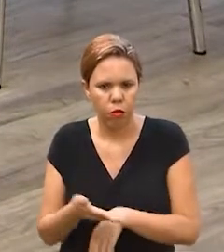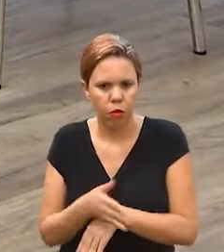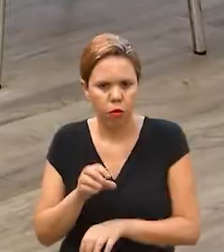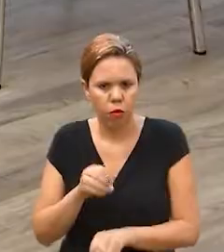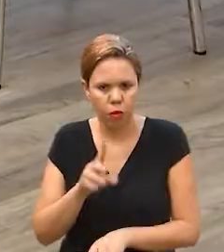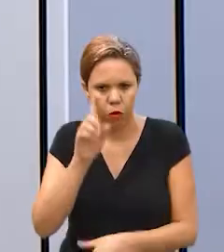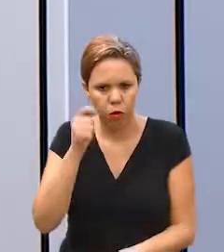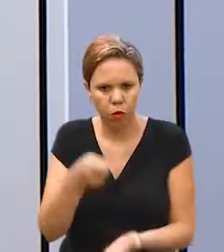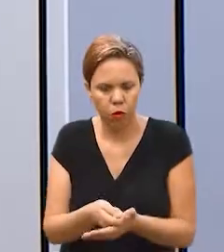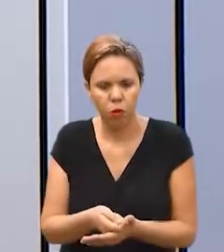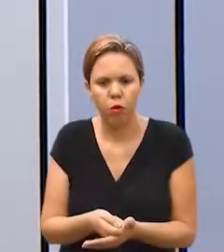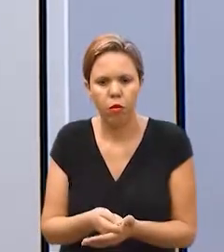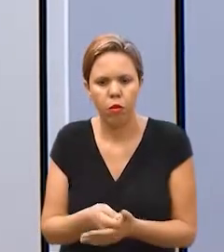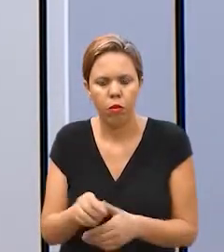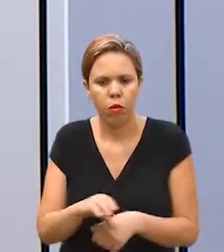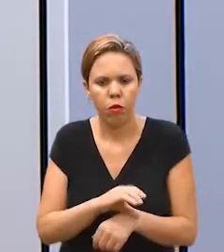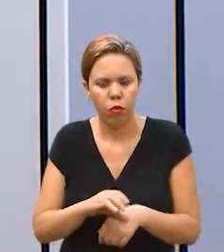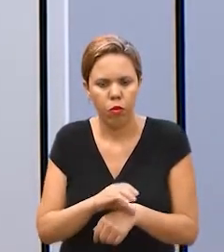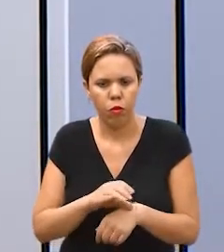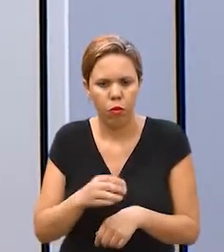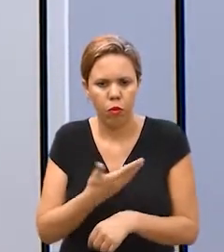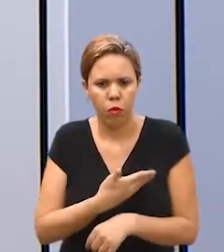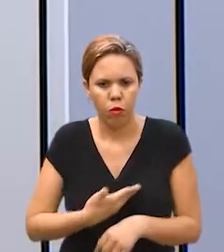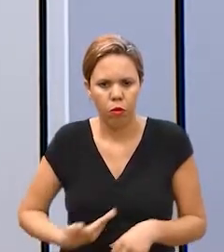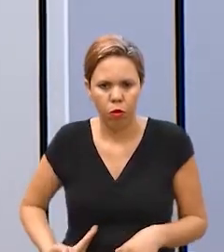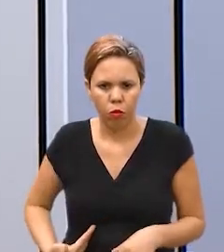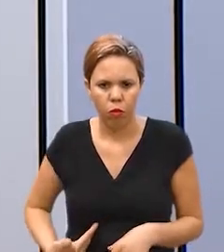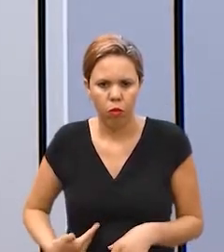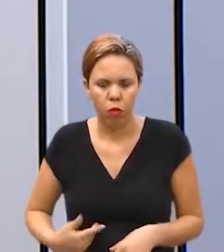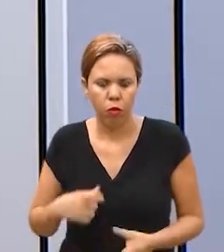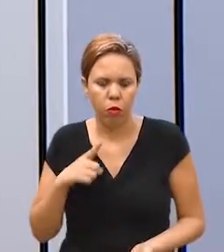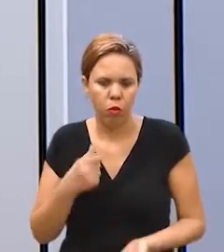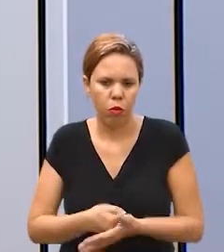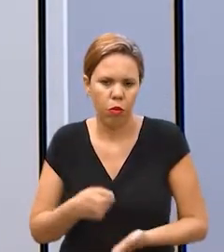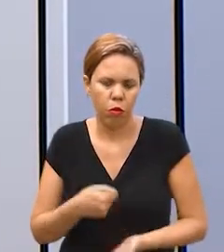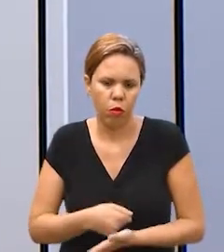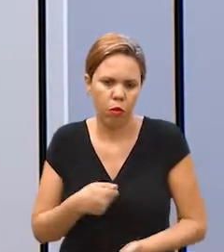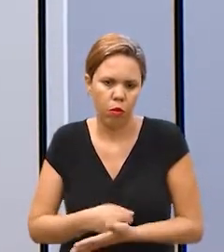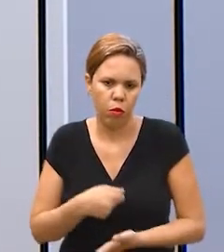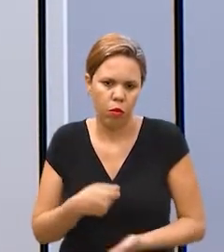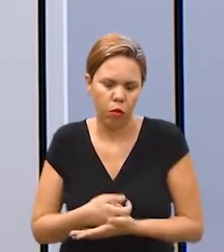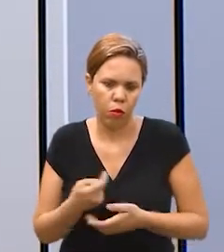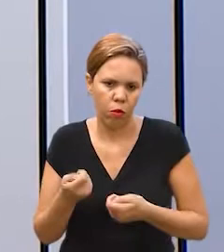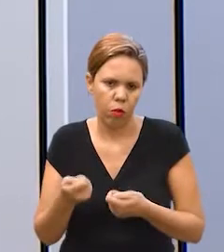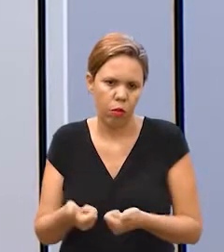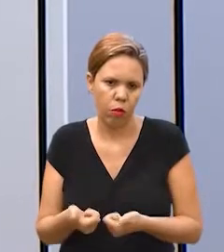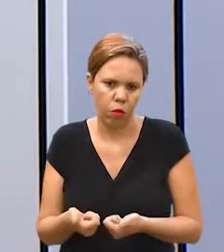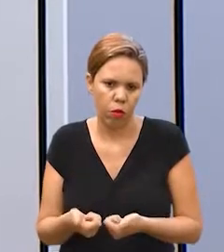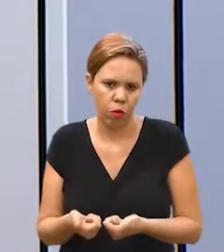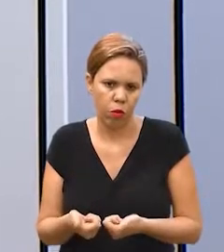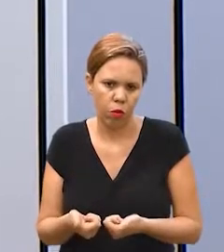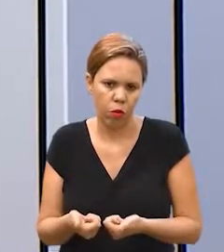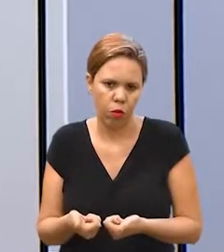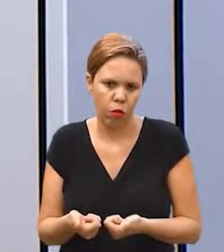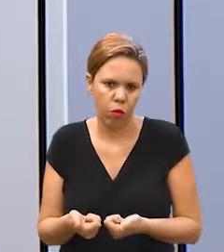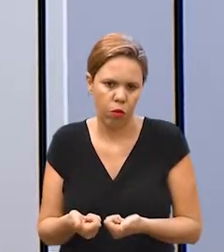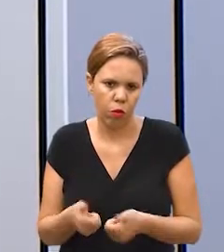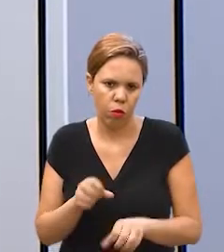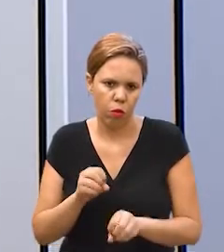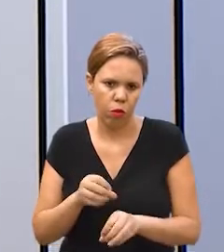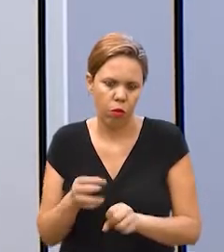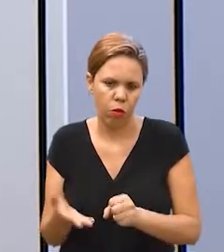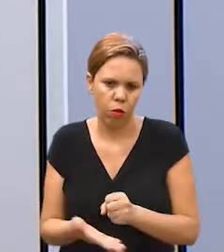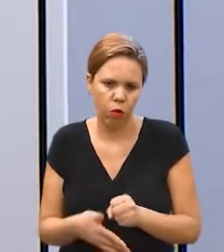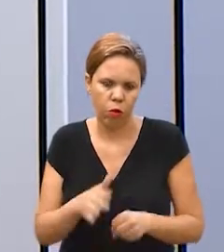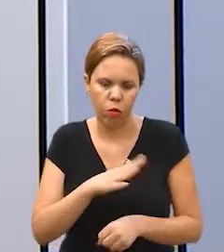nossa Constituição, em que o Estado tem a obrigação de oferecer, ainda mais na educação infantil, nos